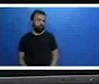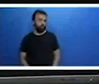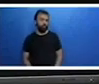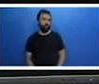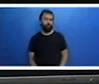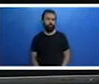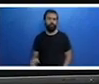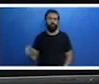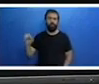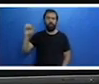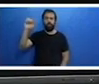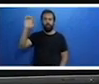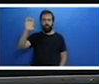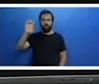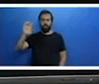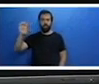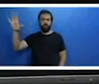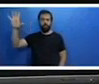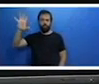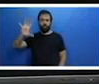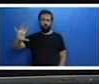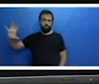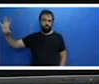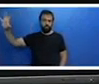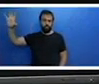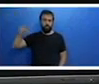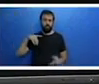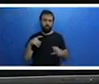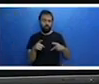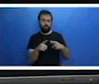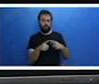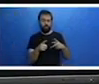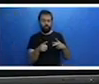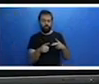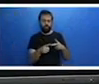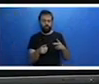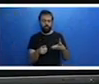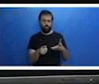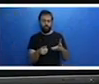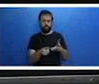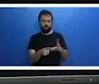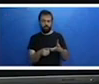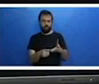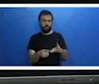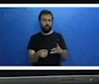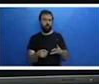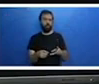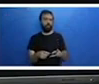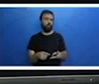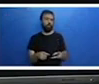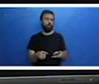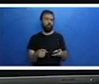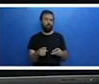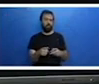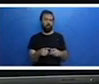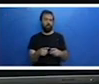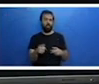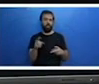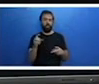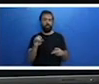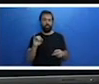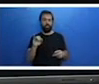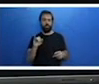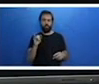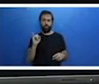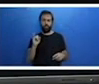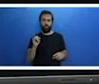Damas na Europa. Tem 3 versões. Nós temos a italiana, a inglesa e a espanhola. Tabuleiro de